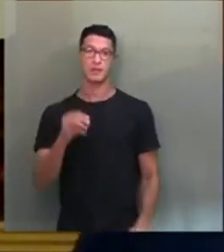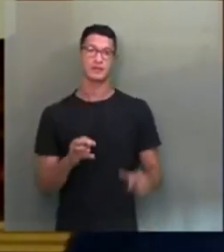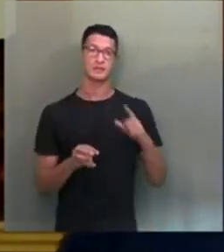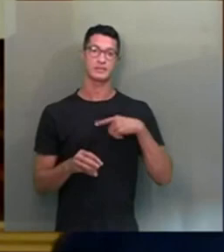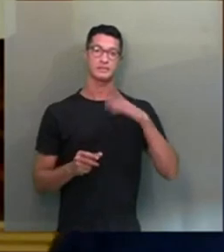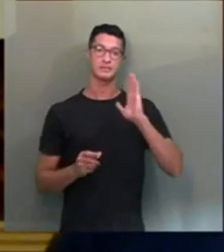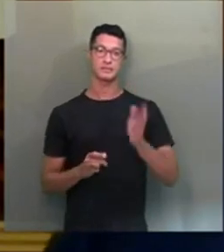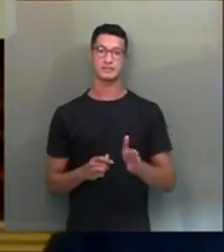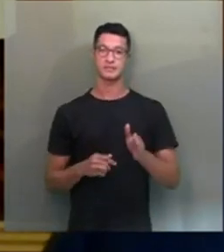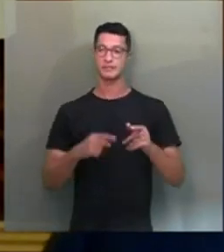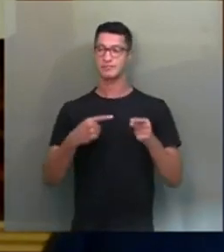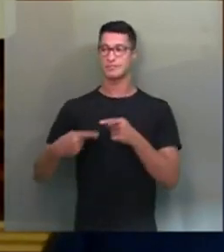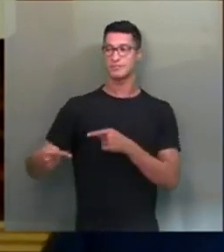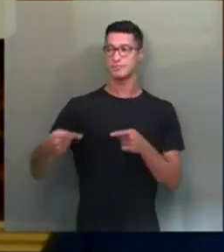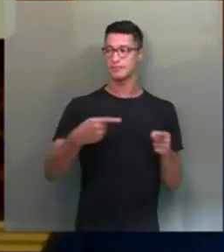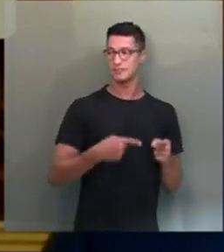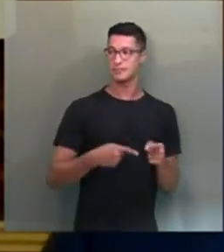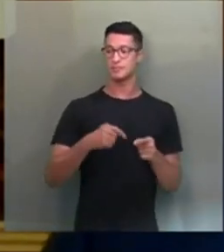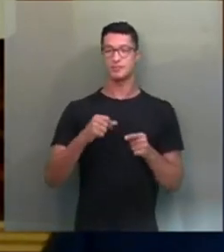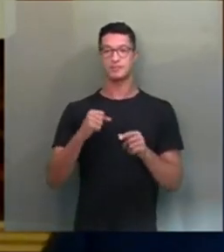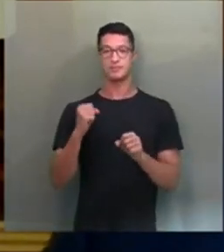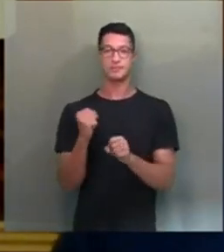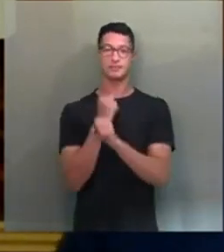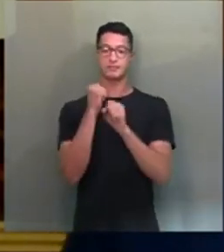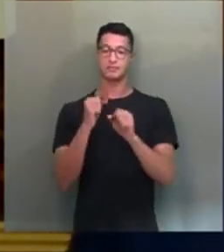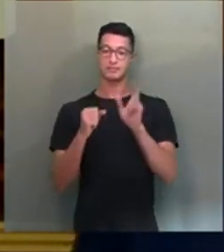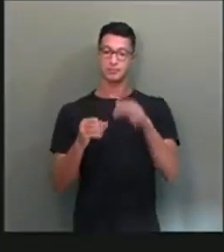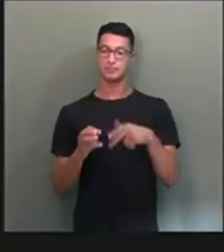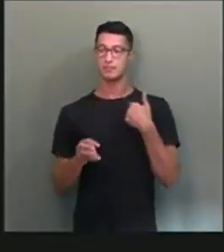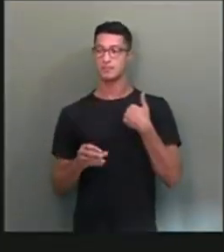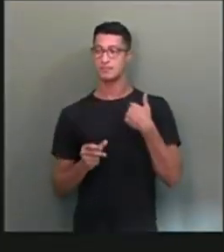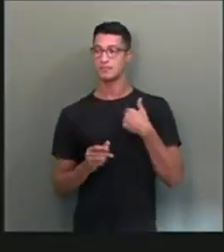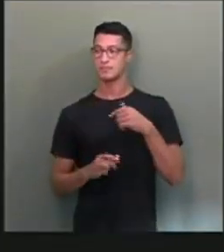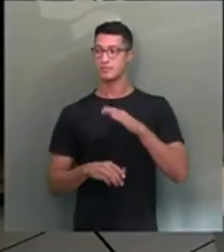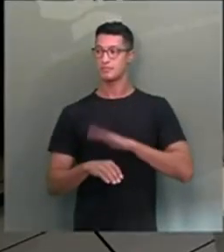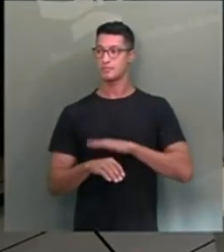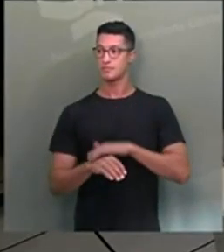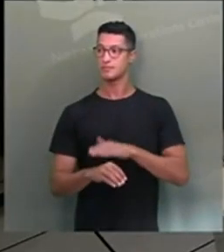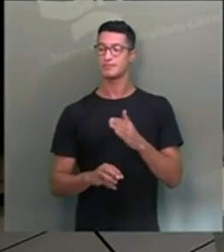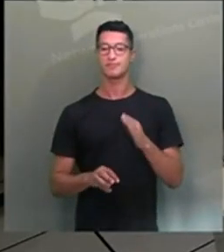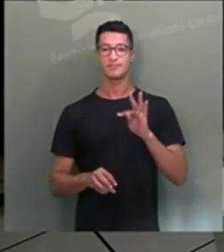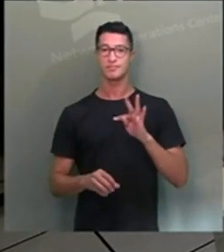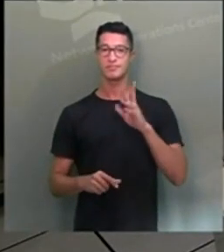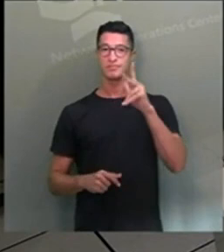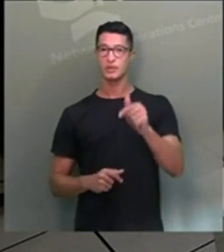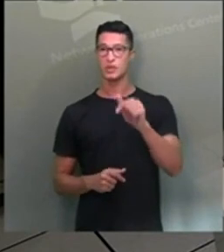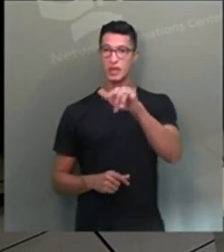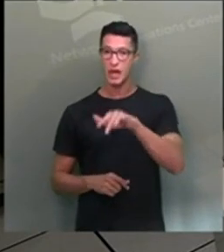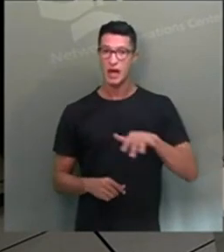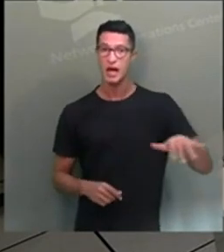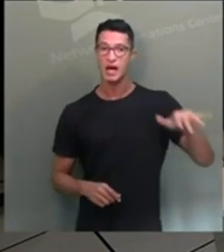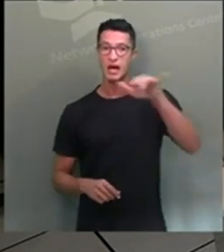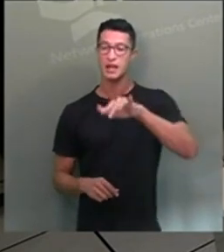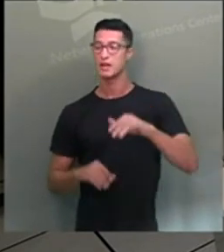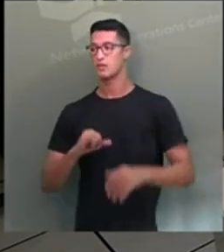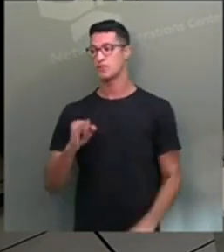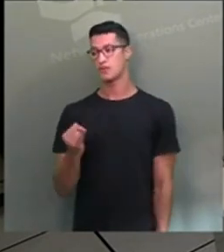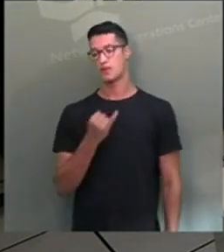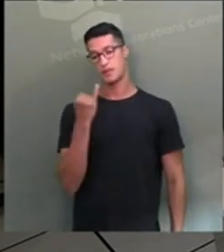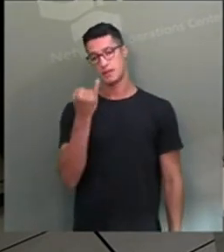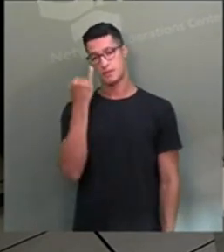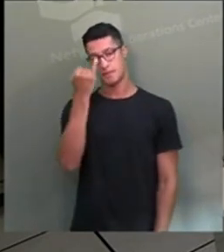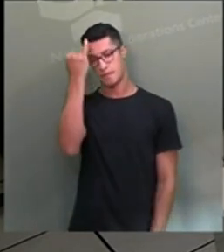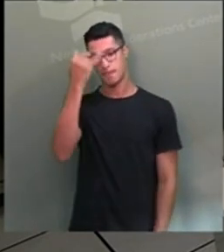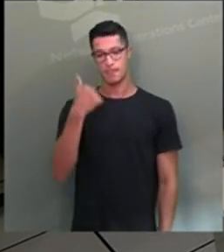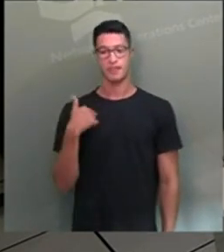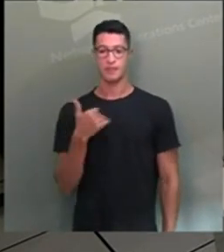vem debatendo esse assunto. Então é um momento, assim, em todas as áreas, fundamental.